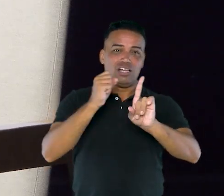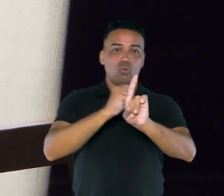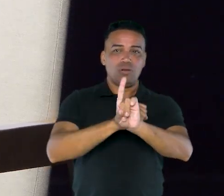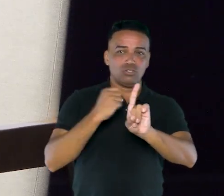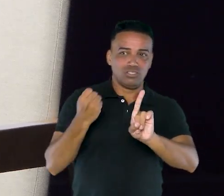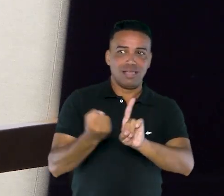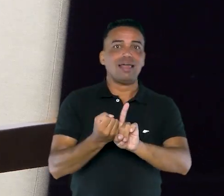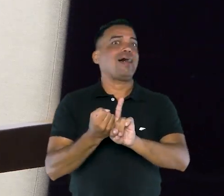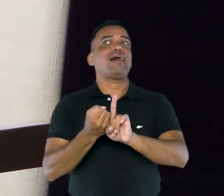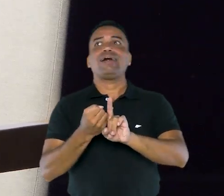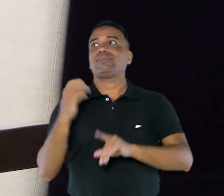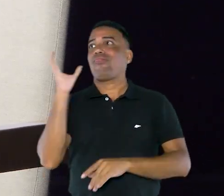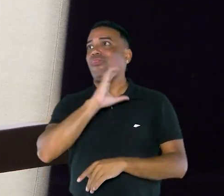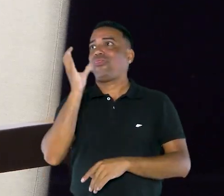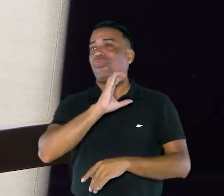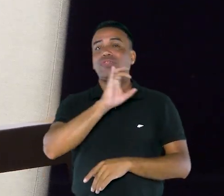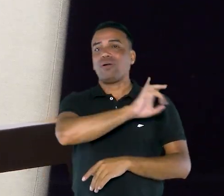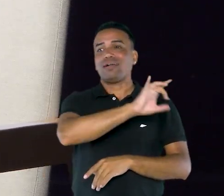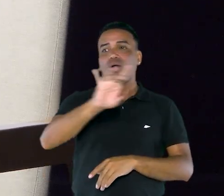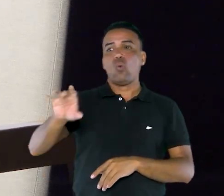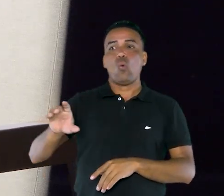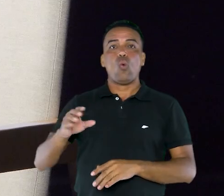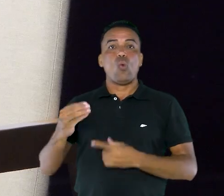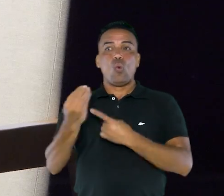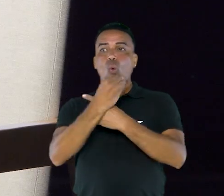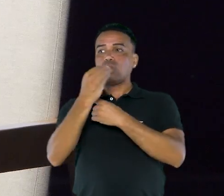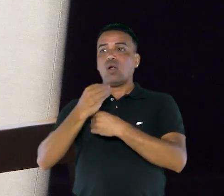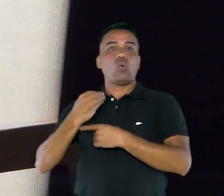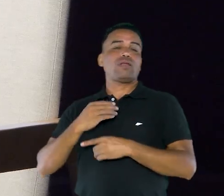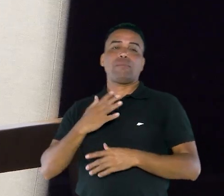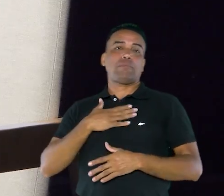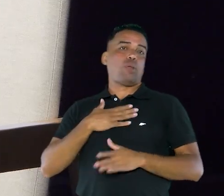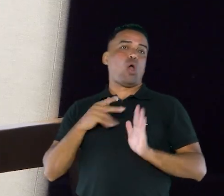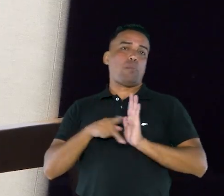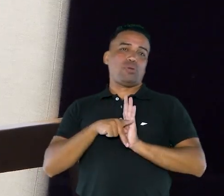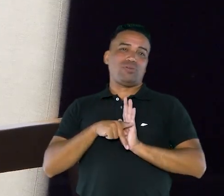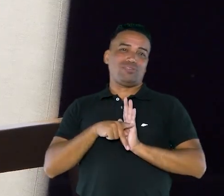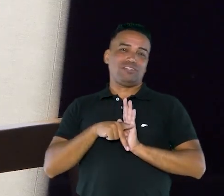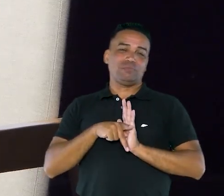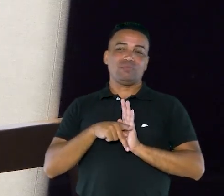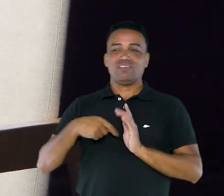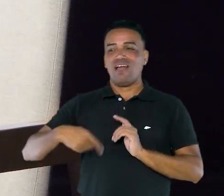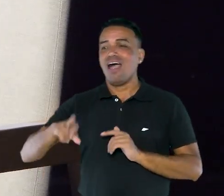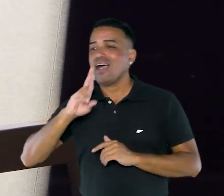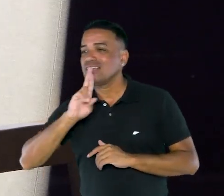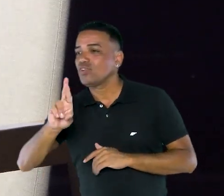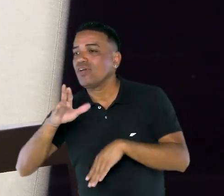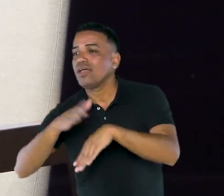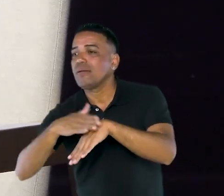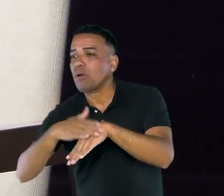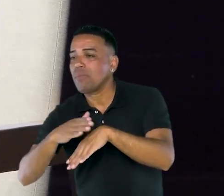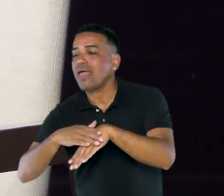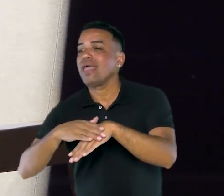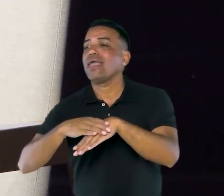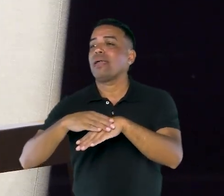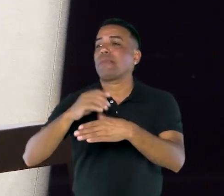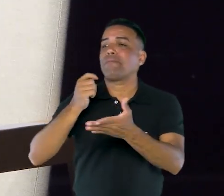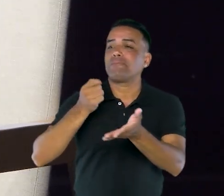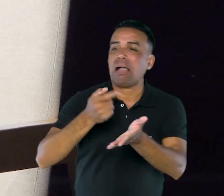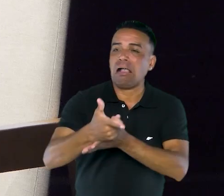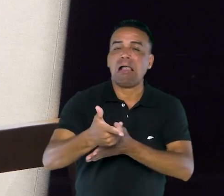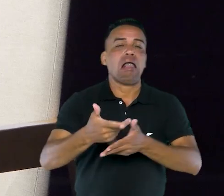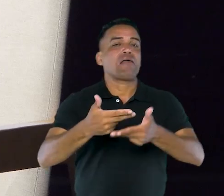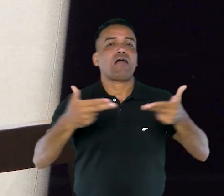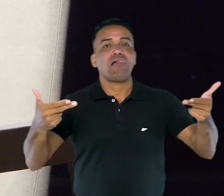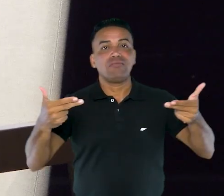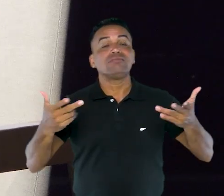uma sociedade atomizada, onde cada um cuida do seu quadrado e vai lá resolver o seu problema, do seu boleto, ou sei não sei o